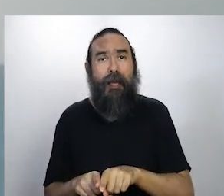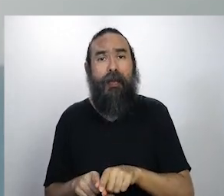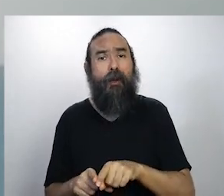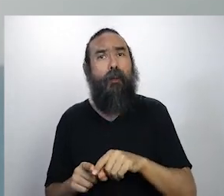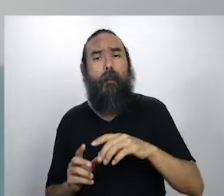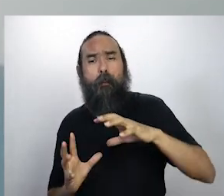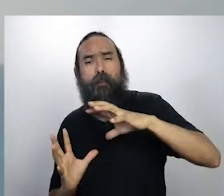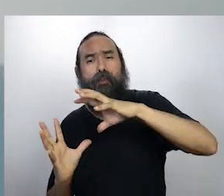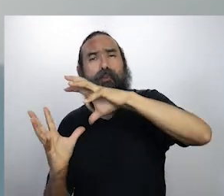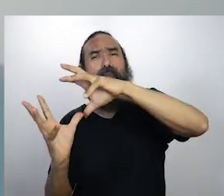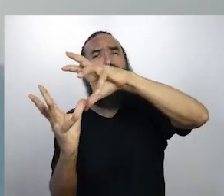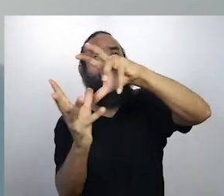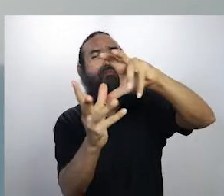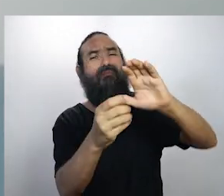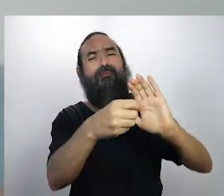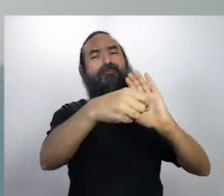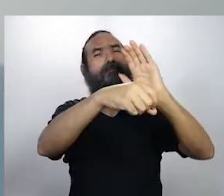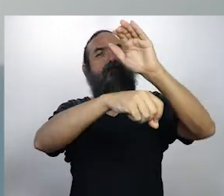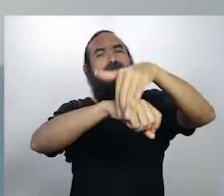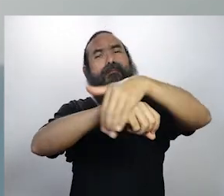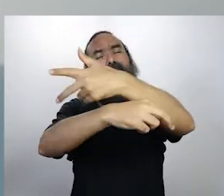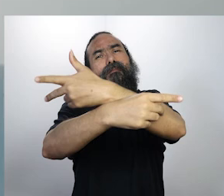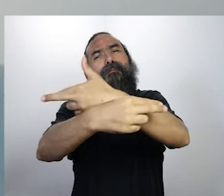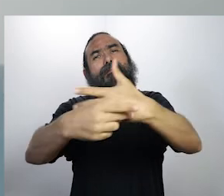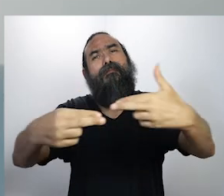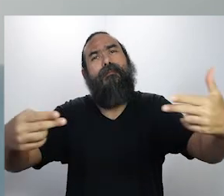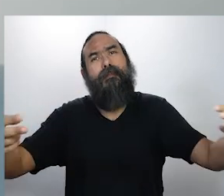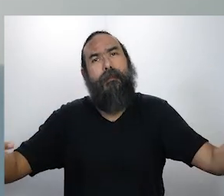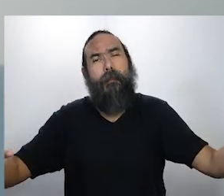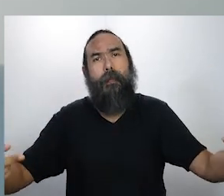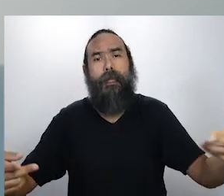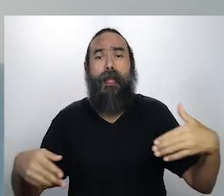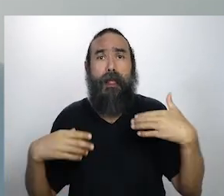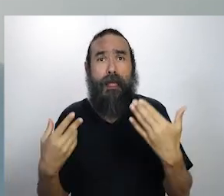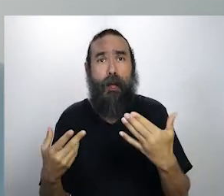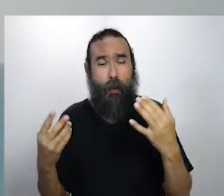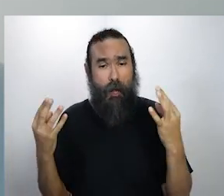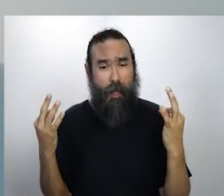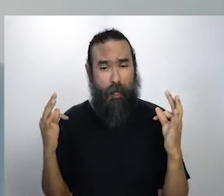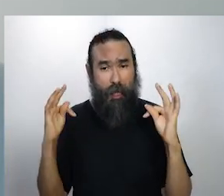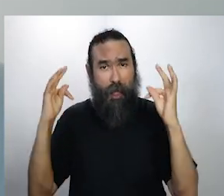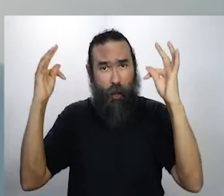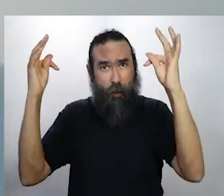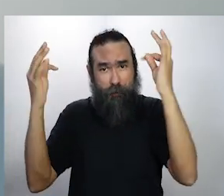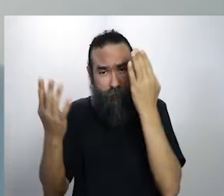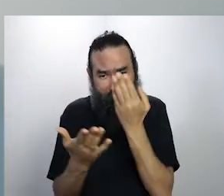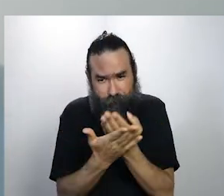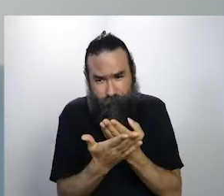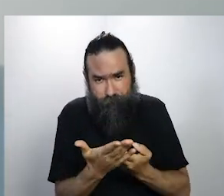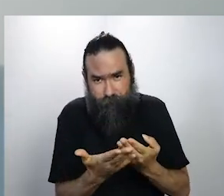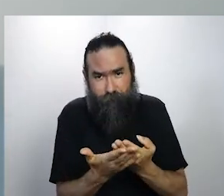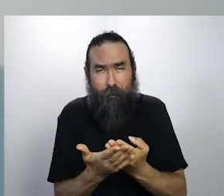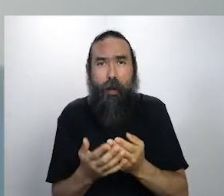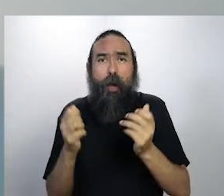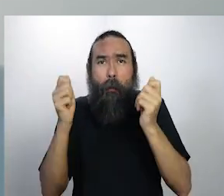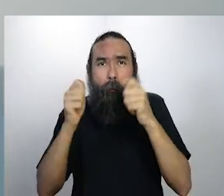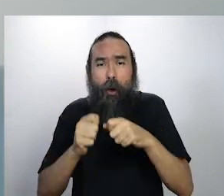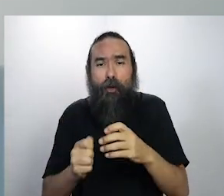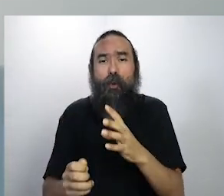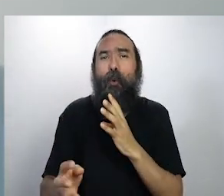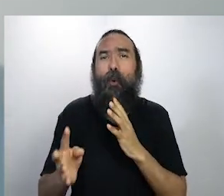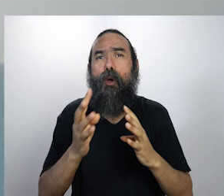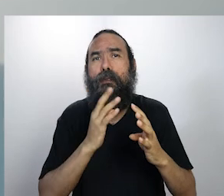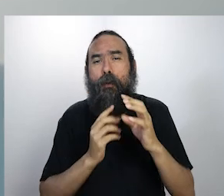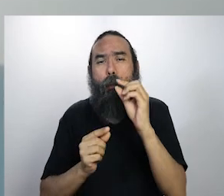eu acho que a ciência ela pode se aproximar dessa espiritualidade que a Krenak estava falando, que a